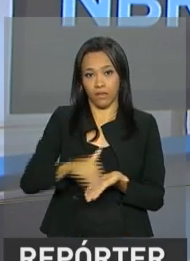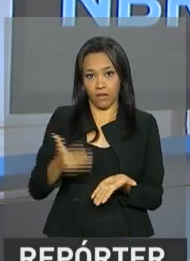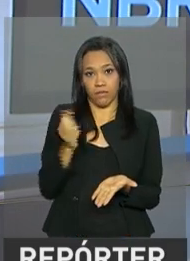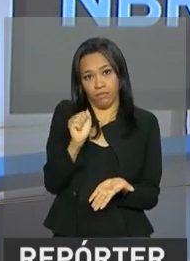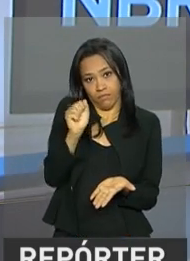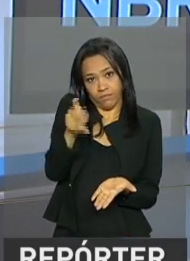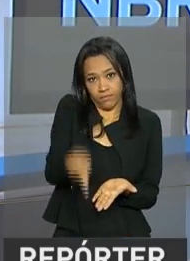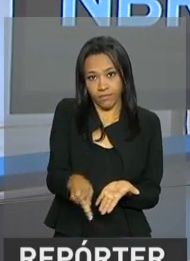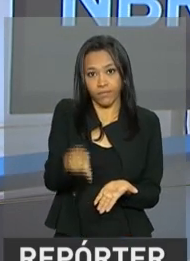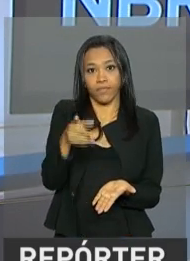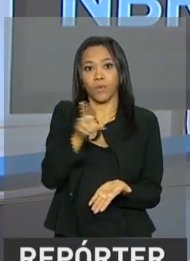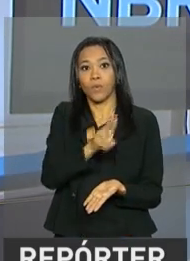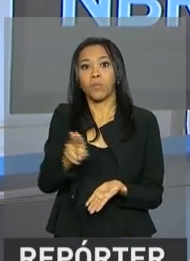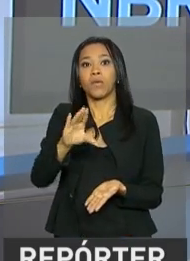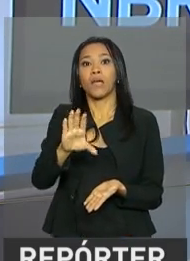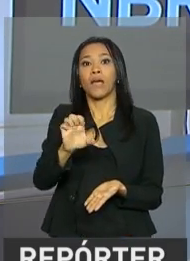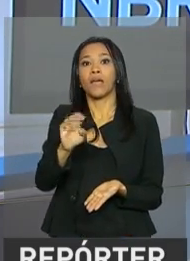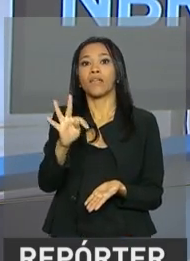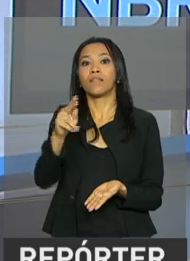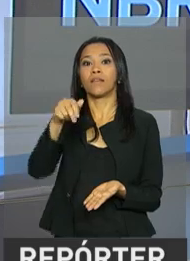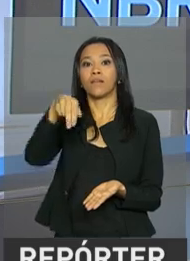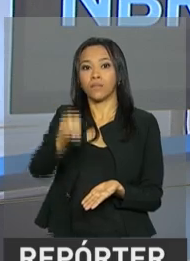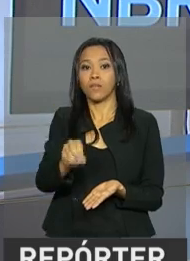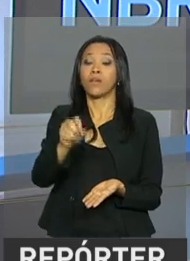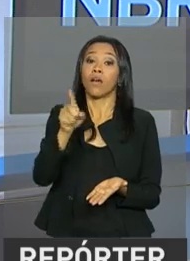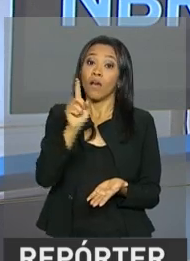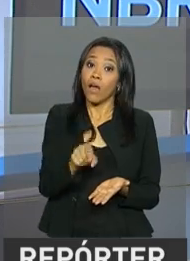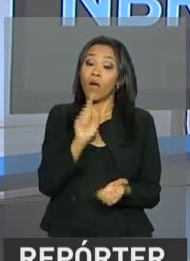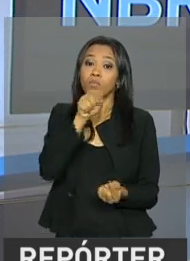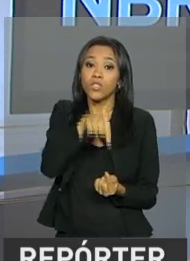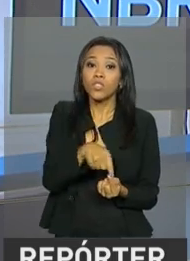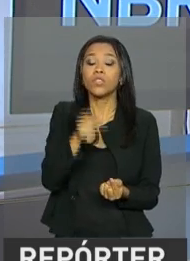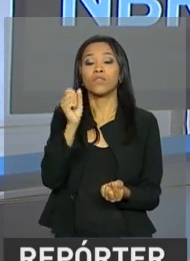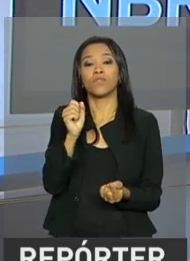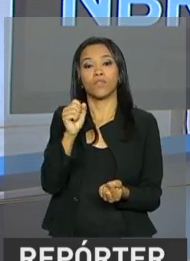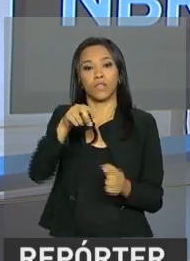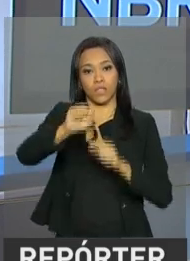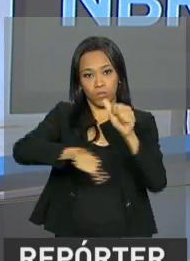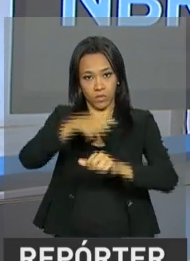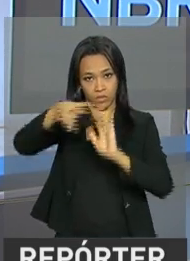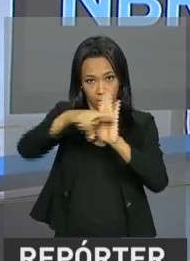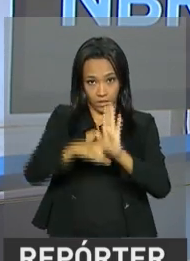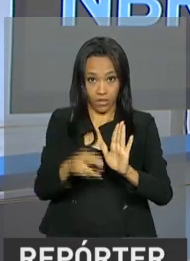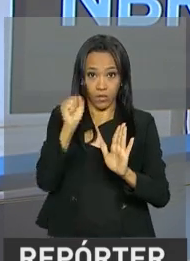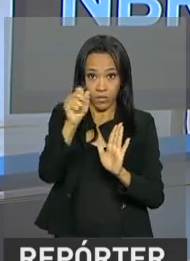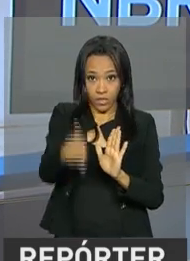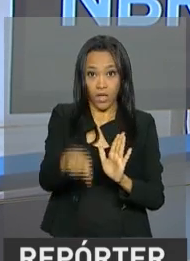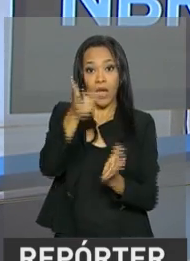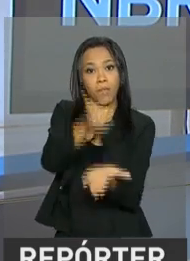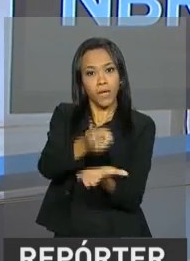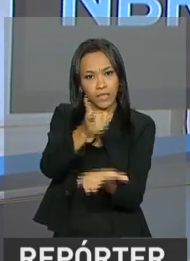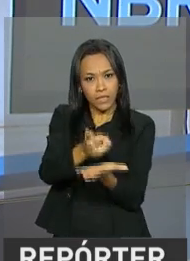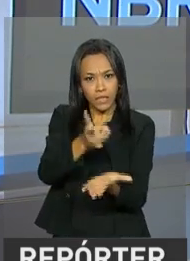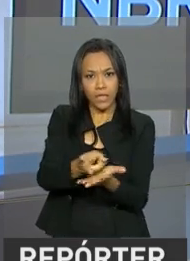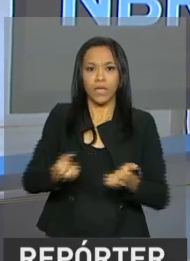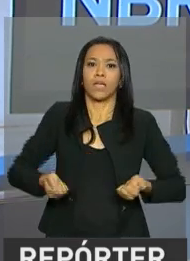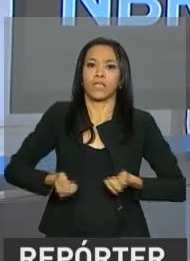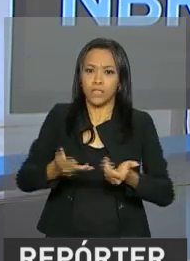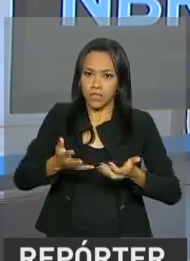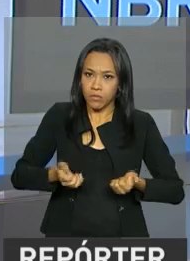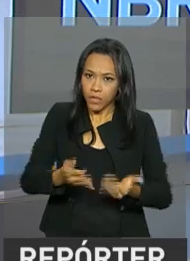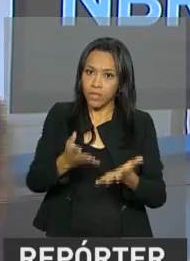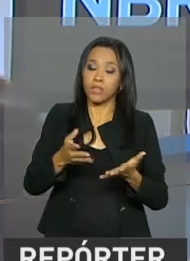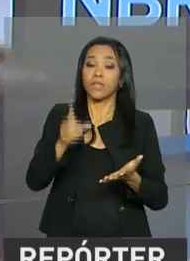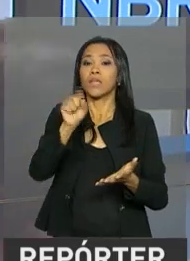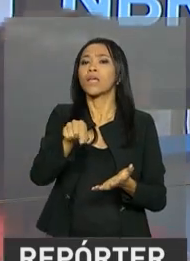a expectativa com a reforma da Previdência é manter a despesa estável em 88% do PIB que é a